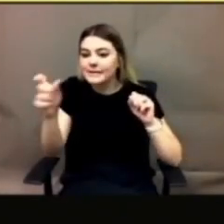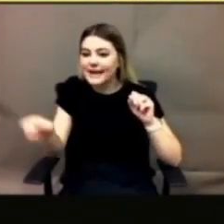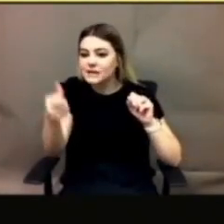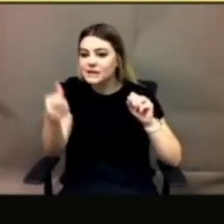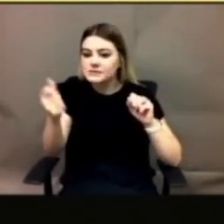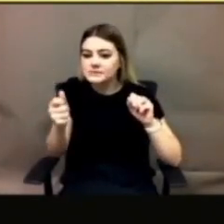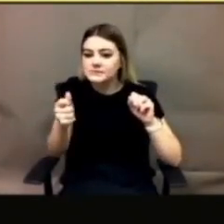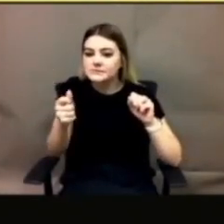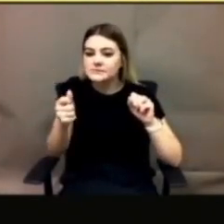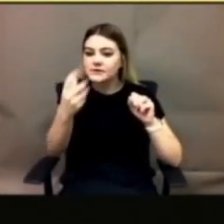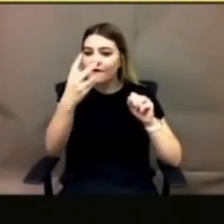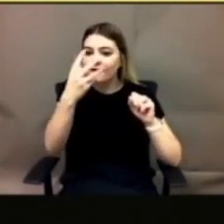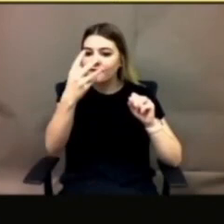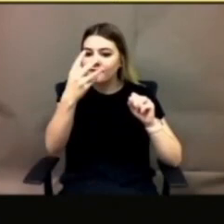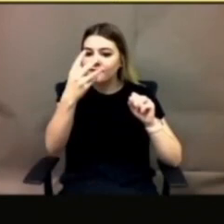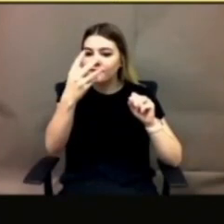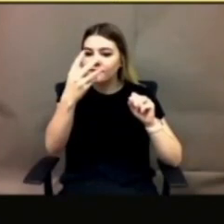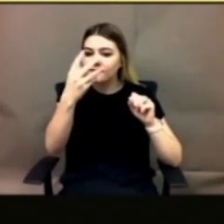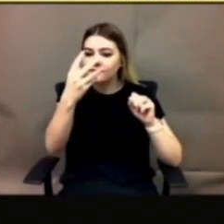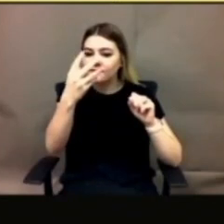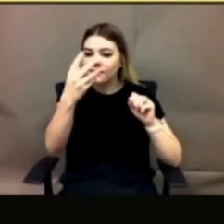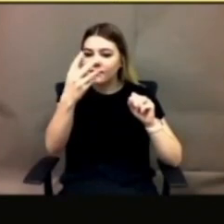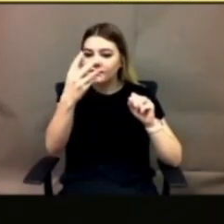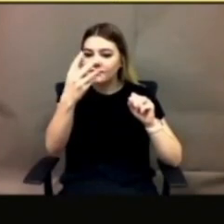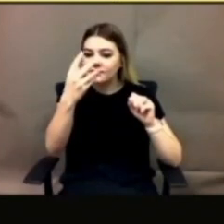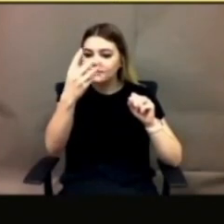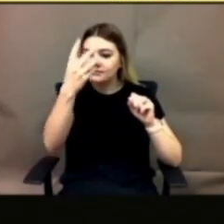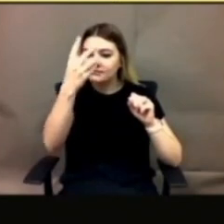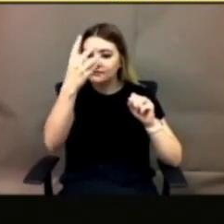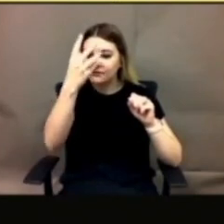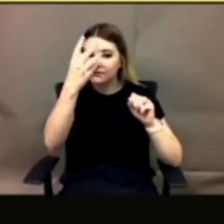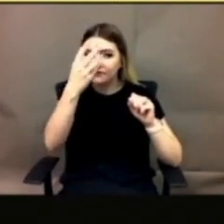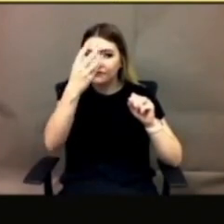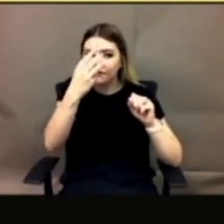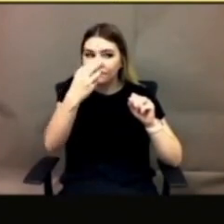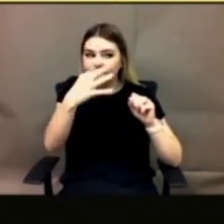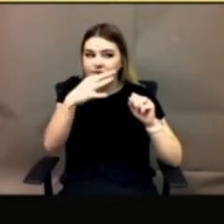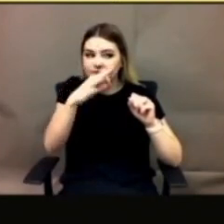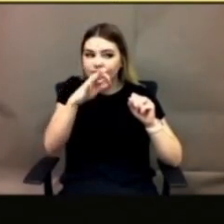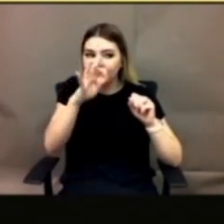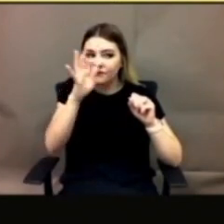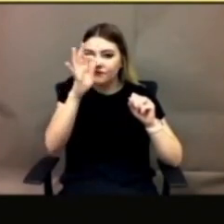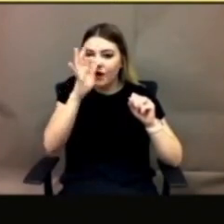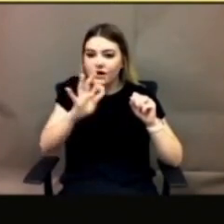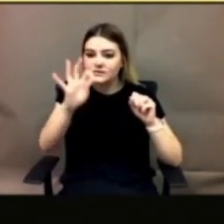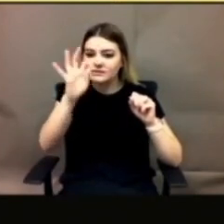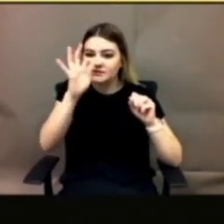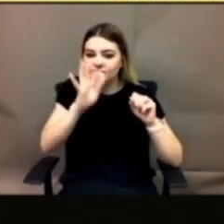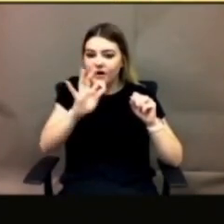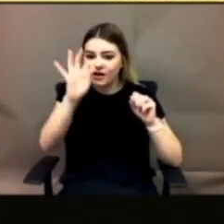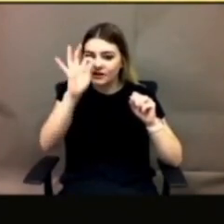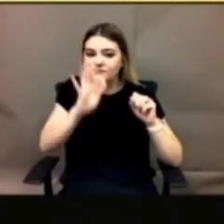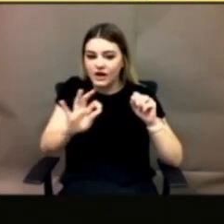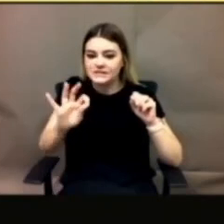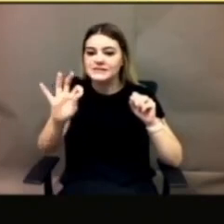Para colar. No pedacinho da raposinha. Que eu quero contar. Acho que eu quero que.